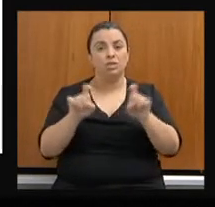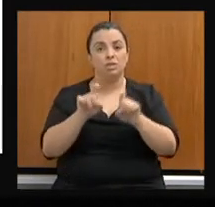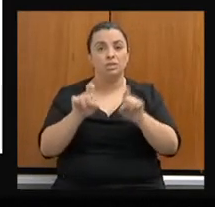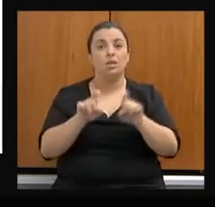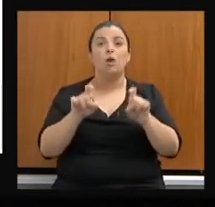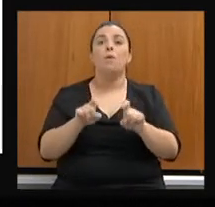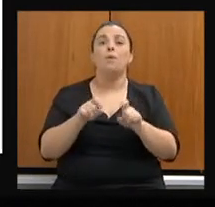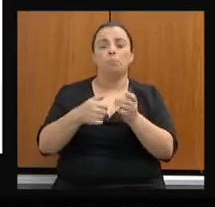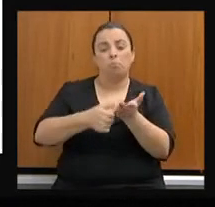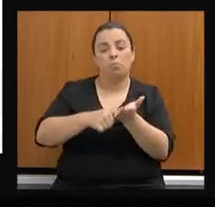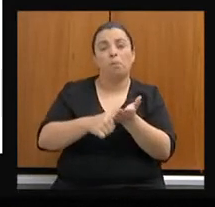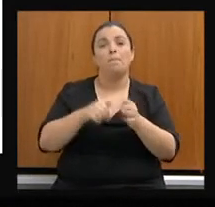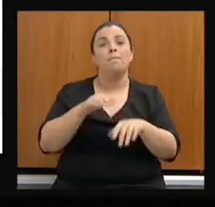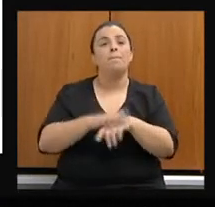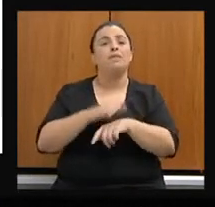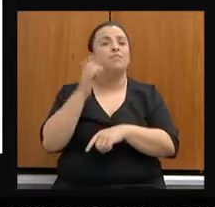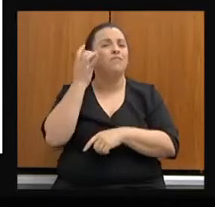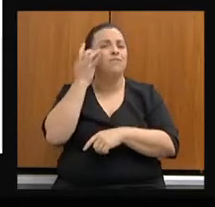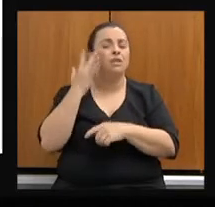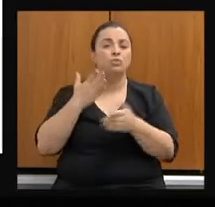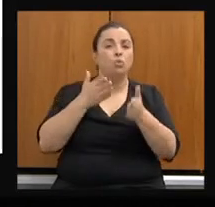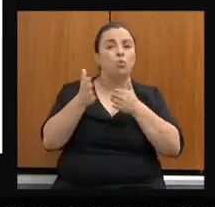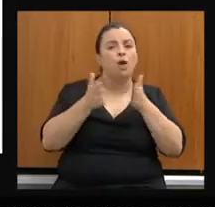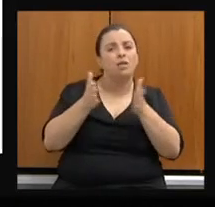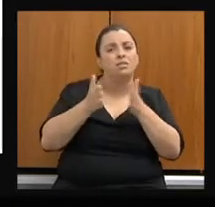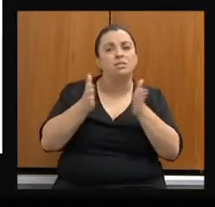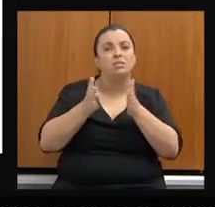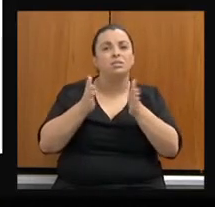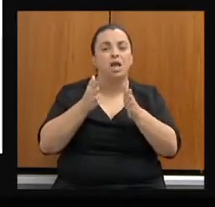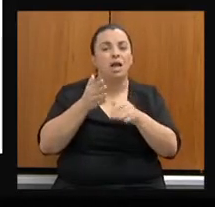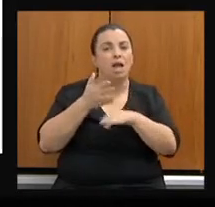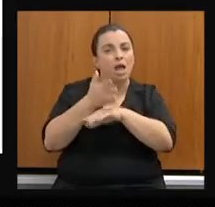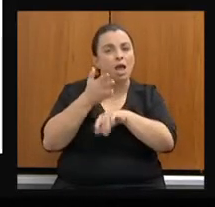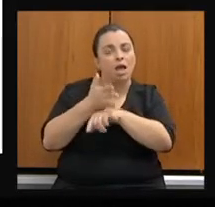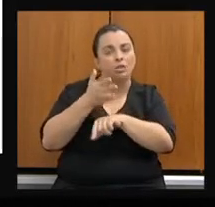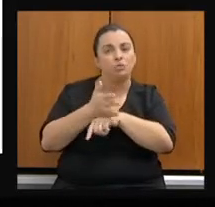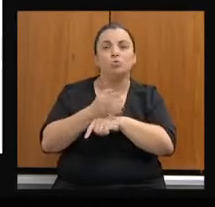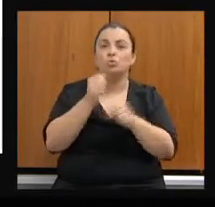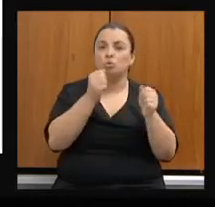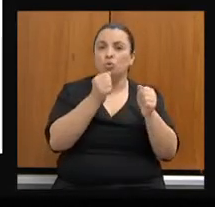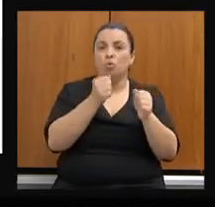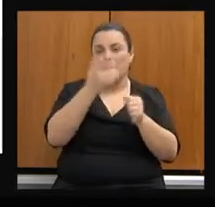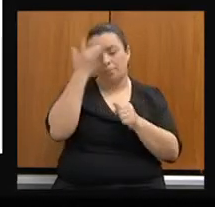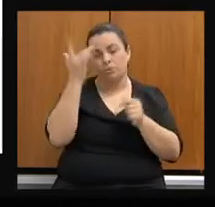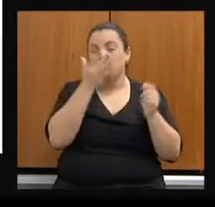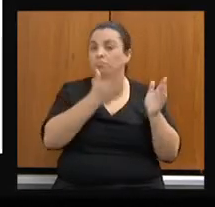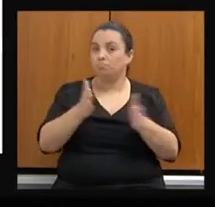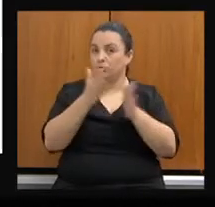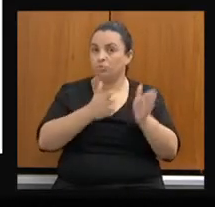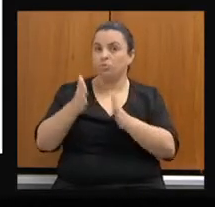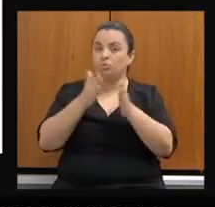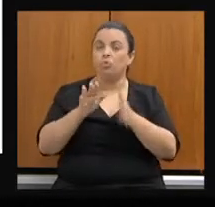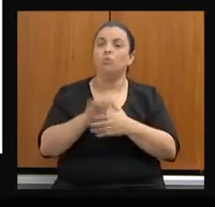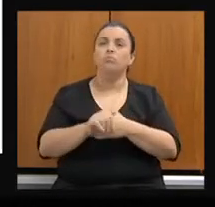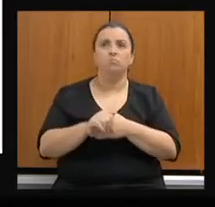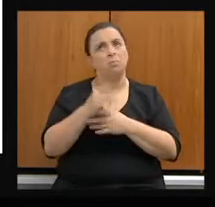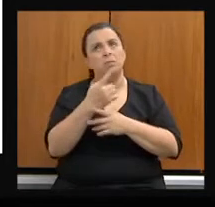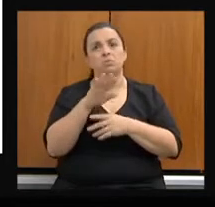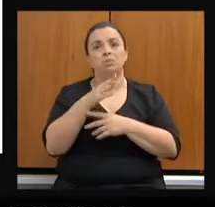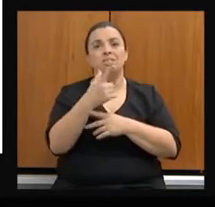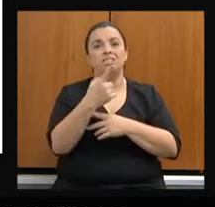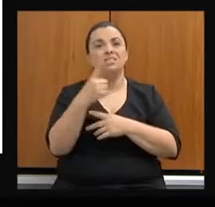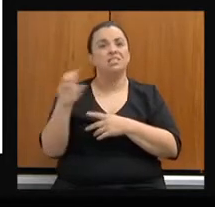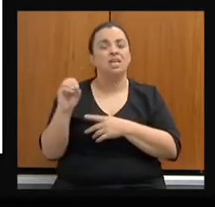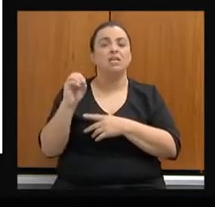todos os acessos que produtor tá com nossa meta de digitação simplificação de mais de 100 serviços